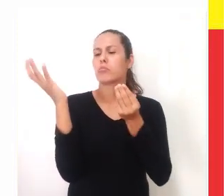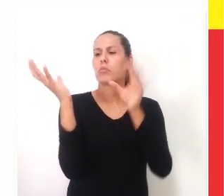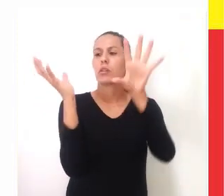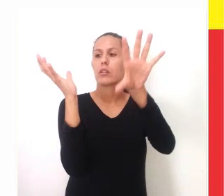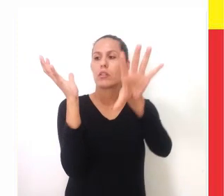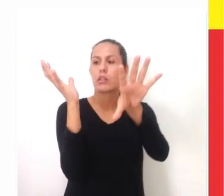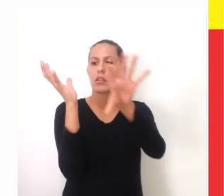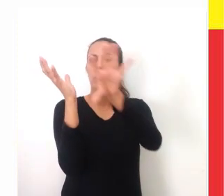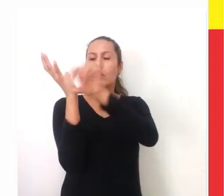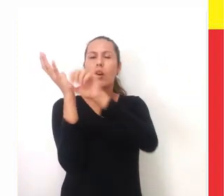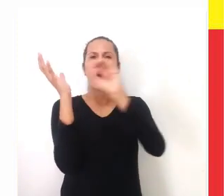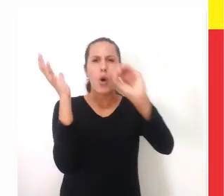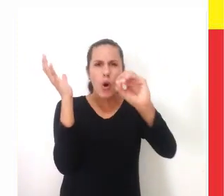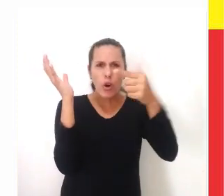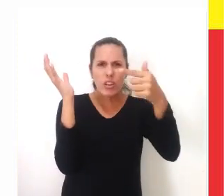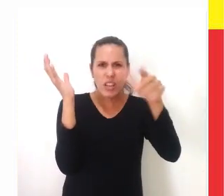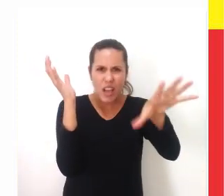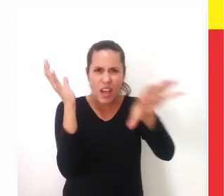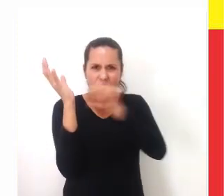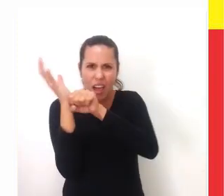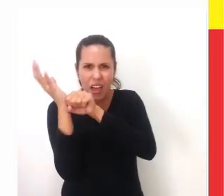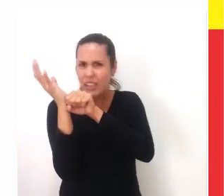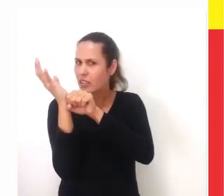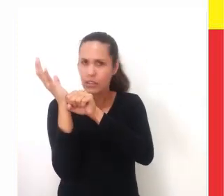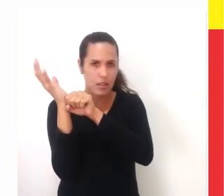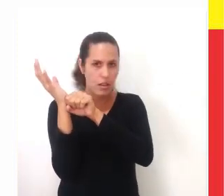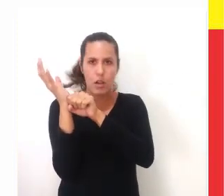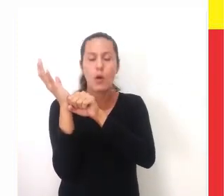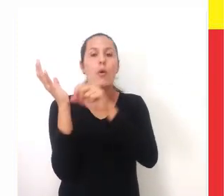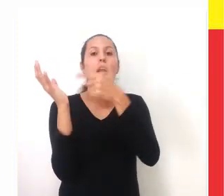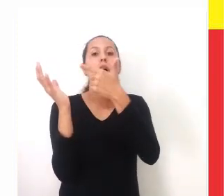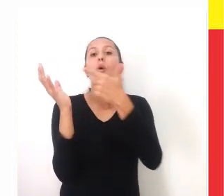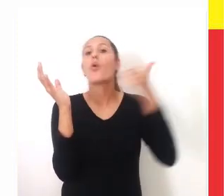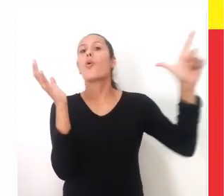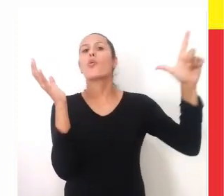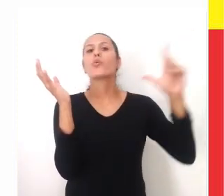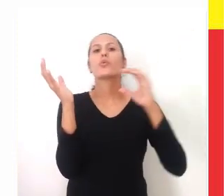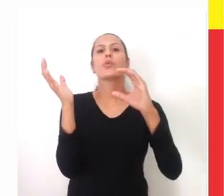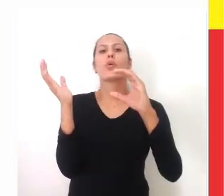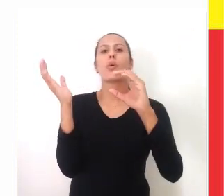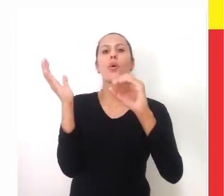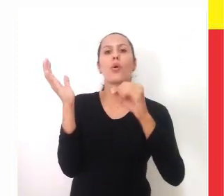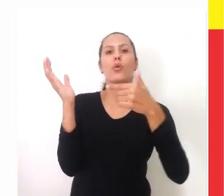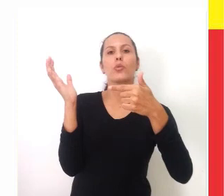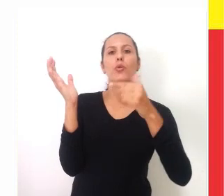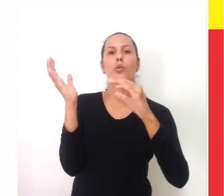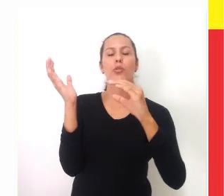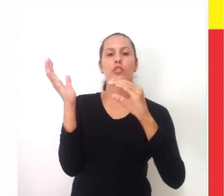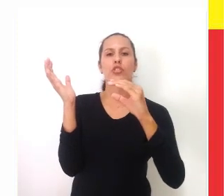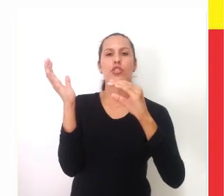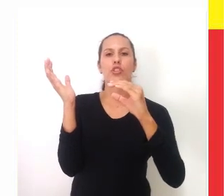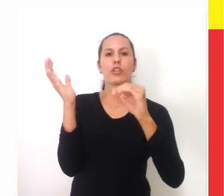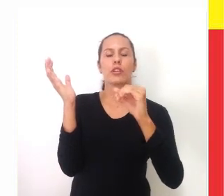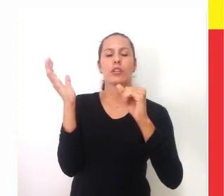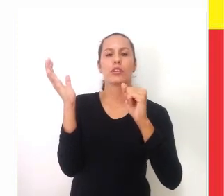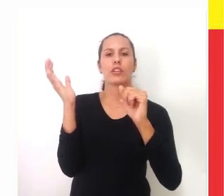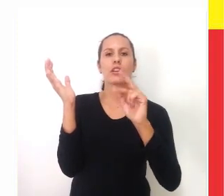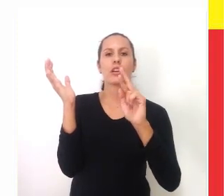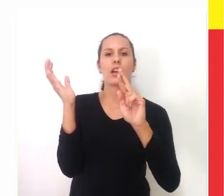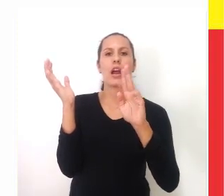oxigênio? Não. As plantinhas vão pegar outro gás, que é o gás carbônico. Olha a